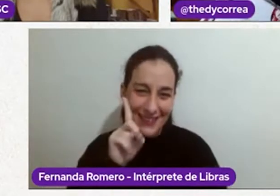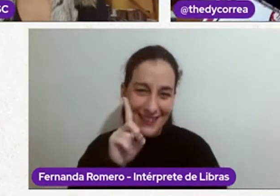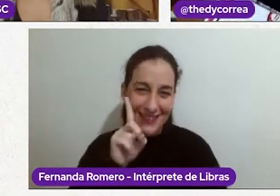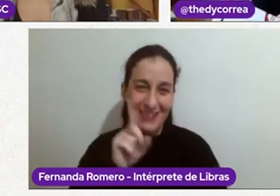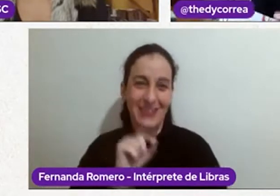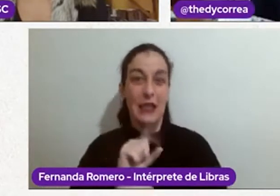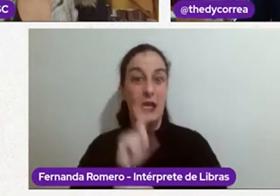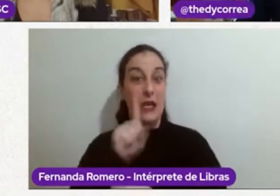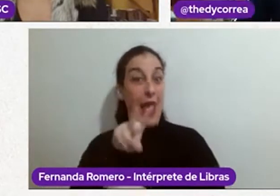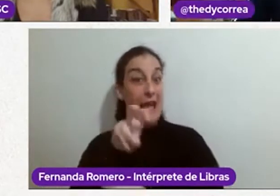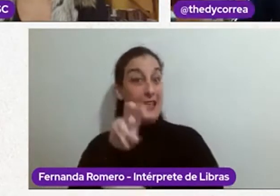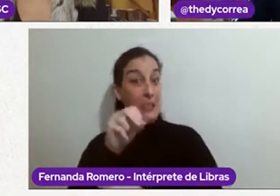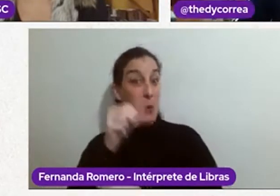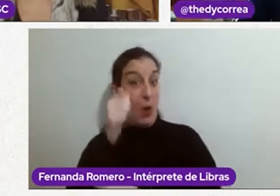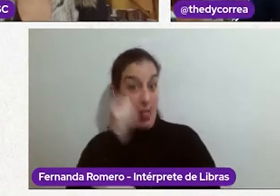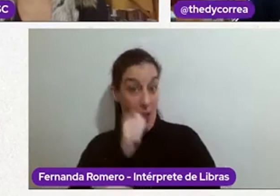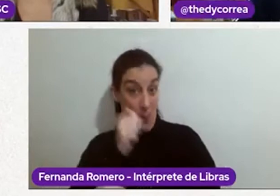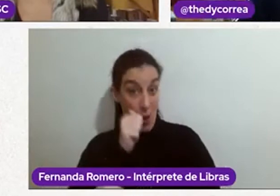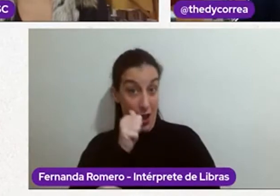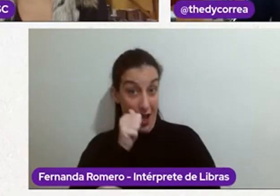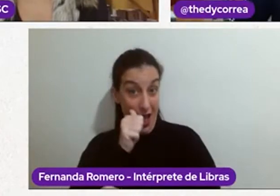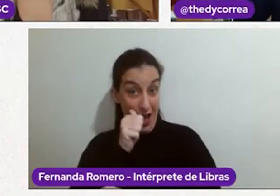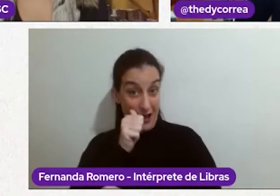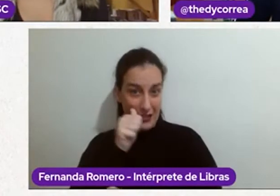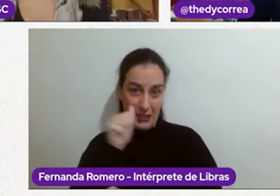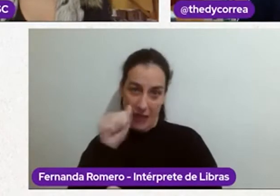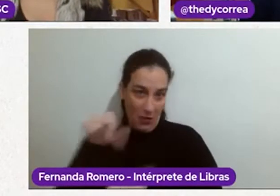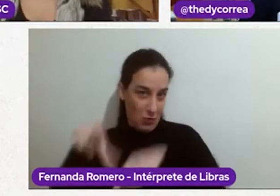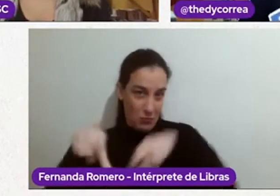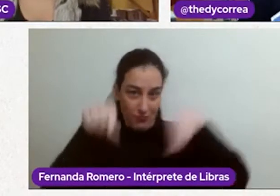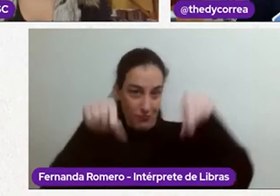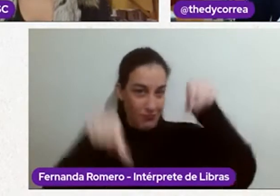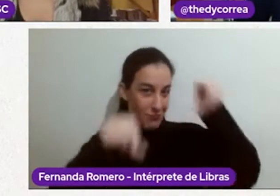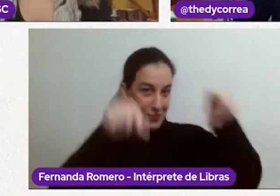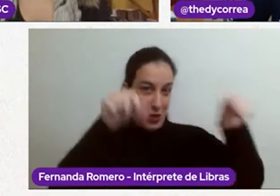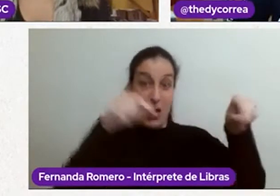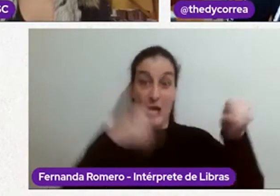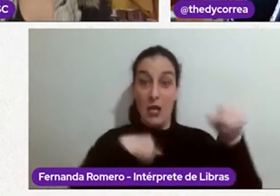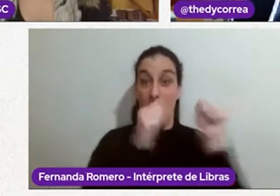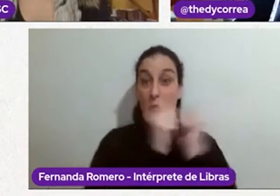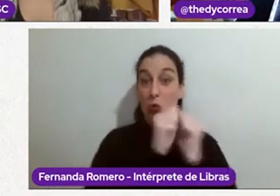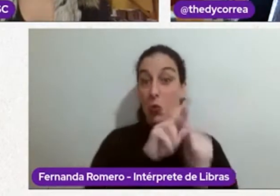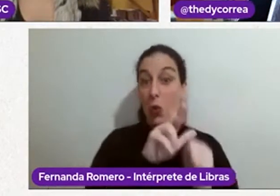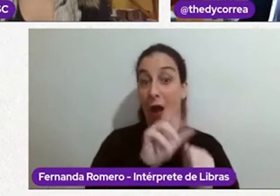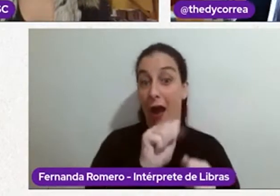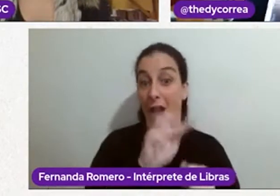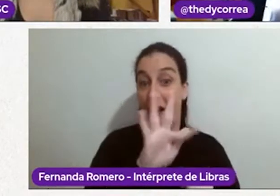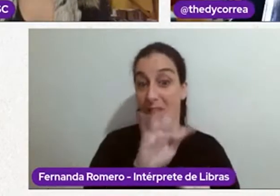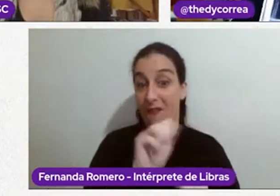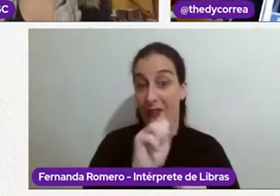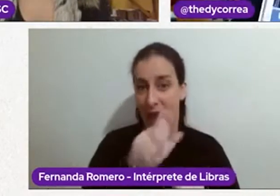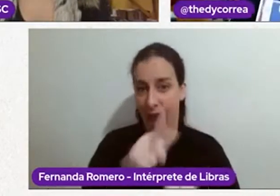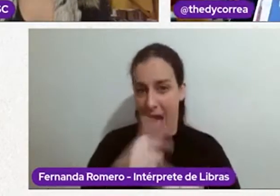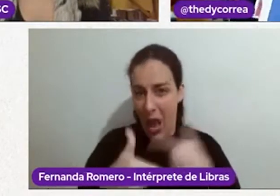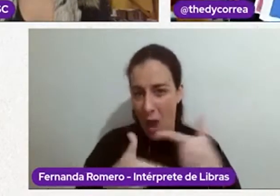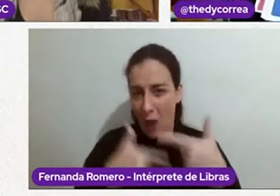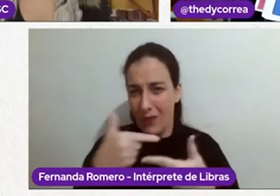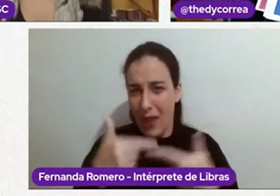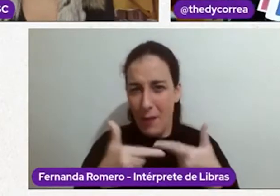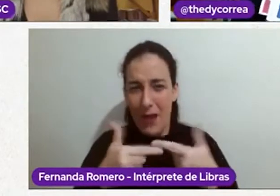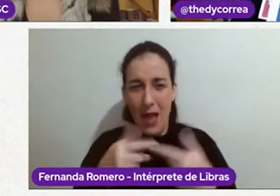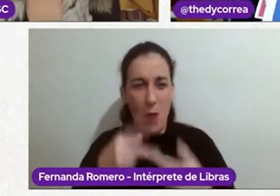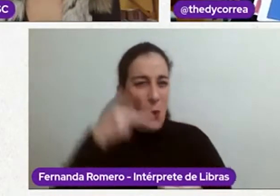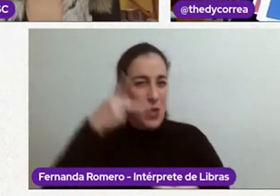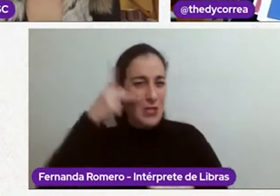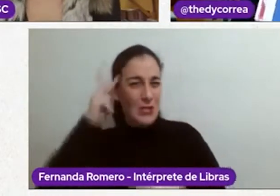são 50 mulheres que eles escolheram, e eu e o Rafael, a gente acabou trabalhando a Maria Bonita, uma